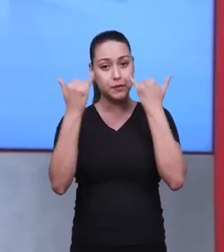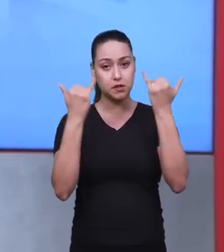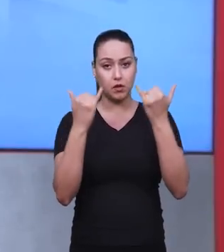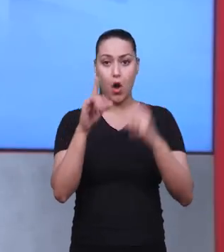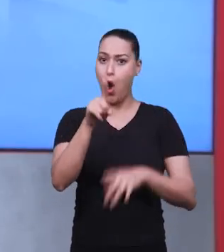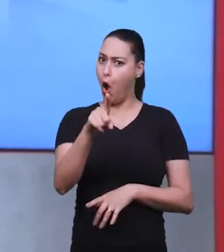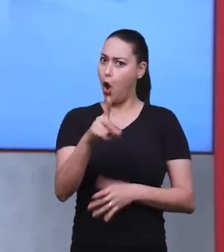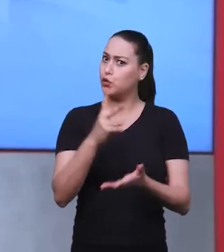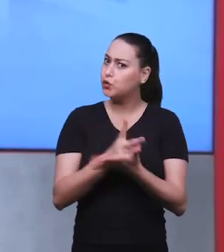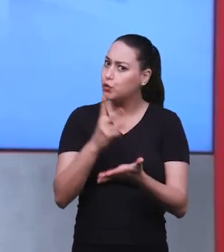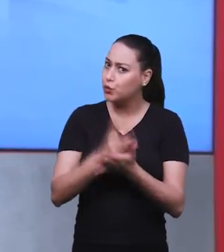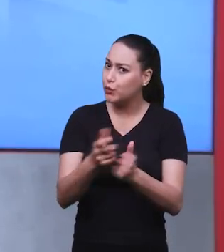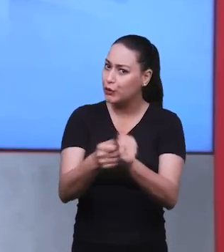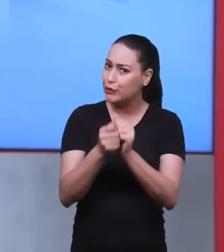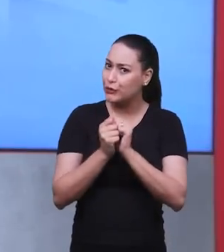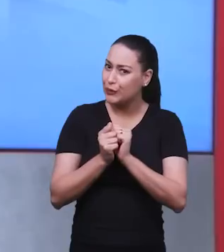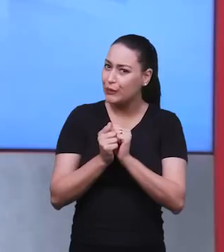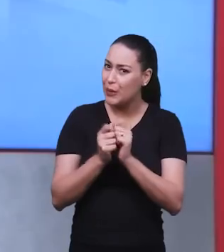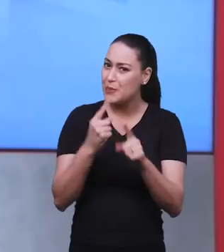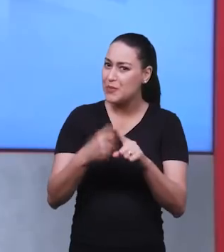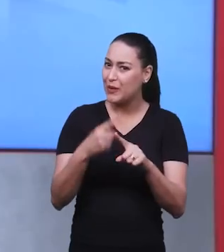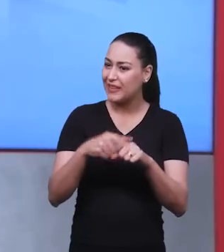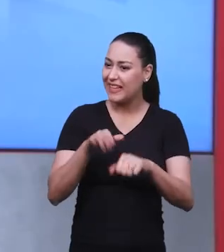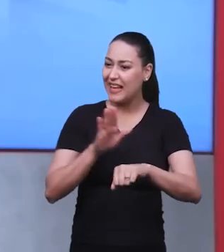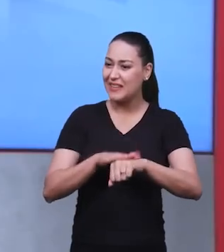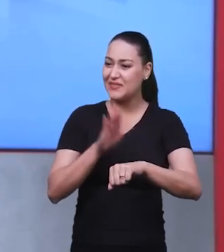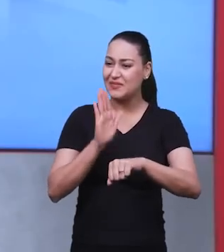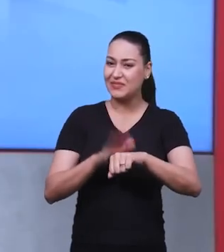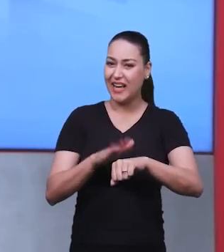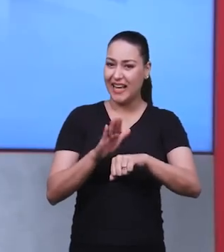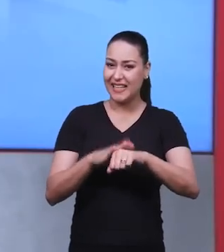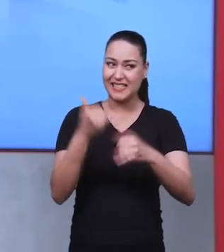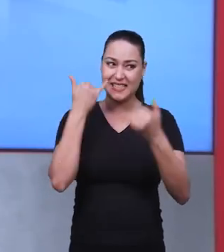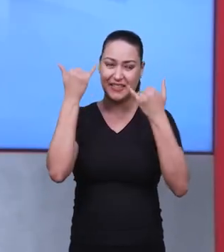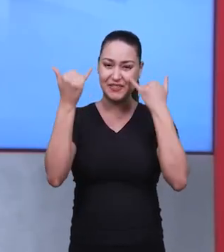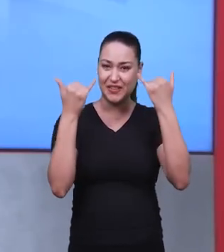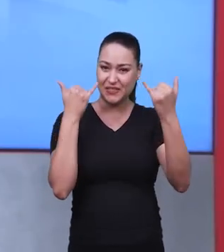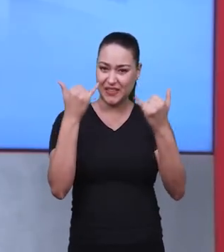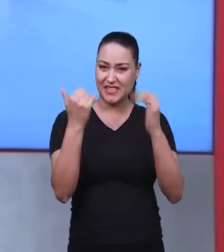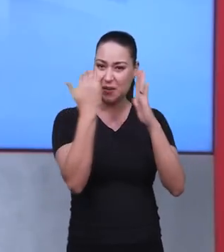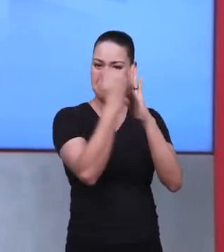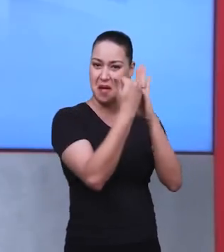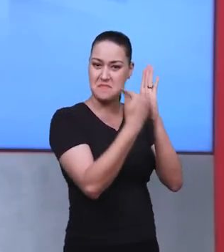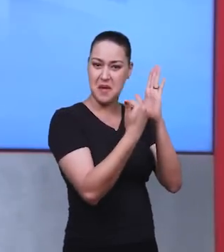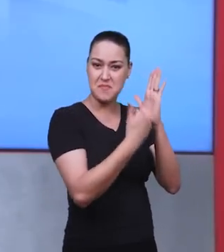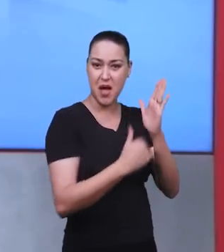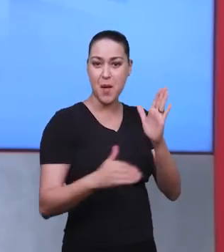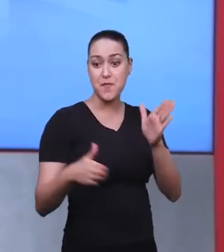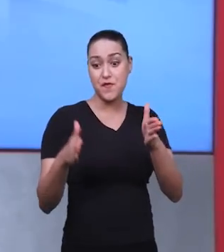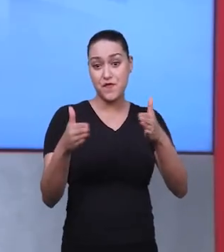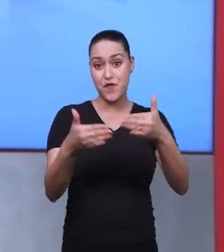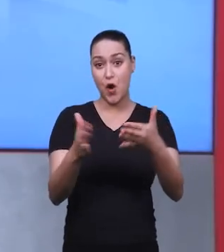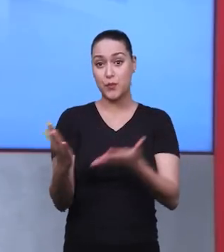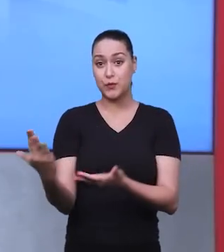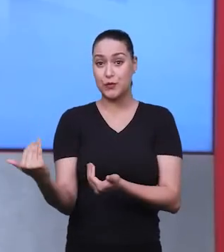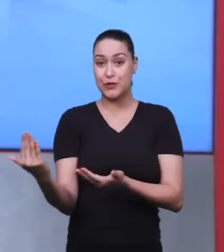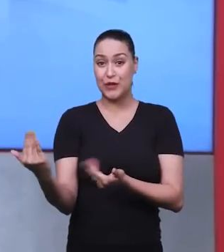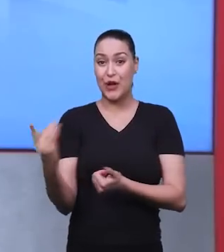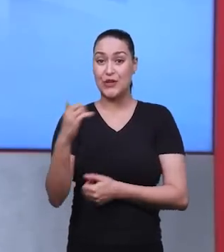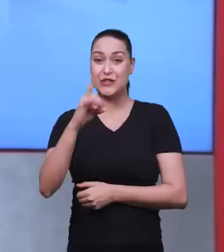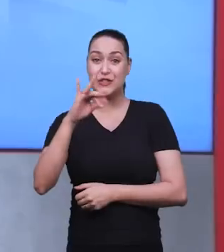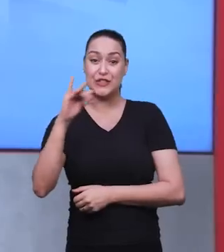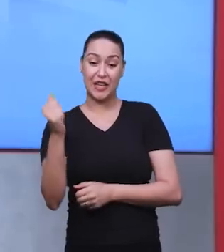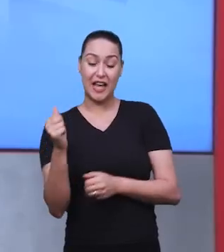manainews@radiomanaim.com.br. E olha, não desliga não, continue aqui na programação, porque vem aí mais um programa direcionado para os nossos jovens,